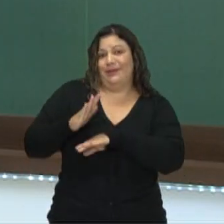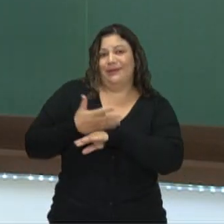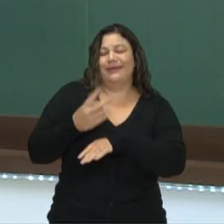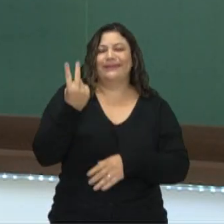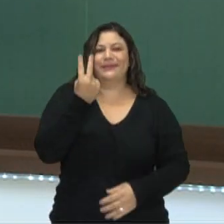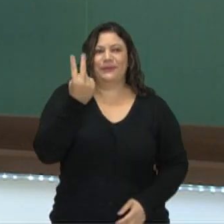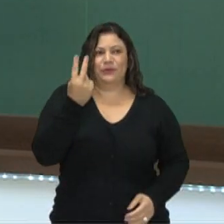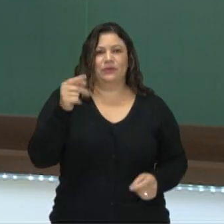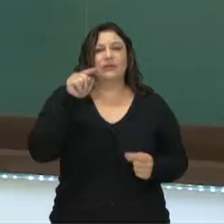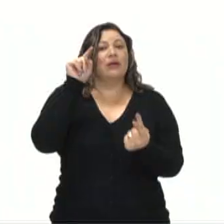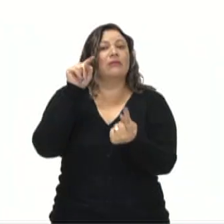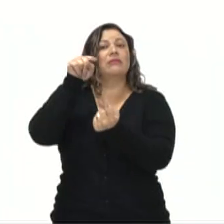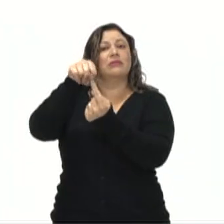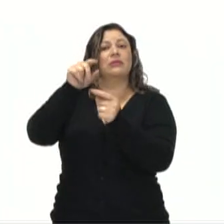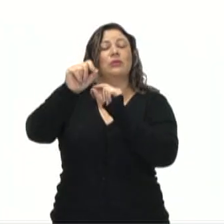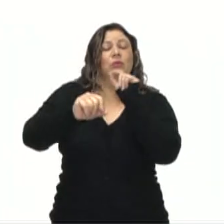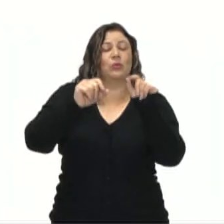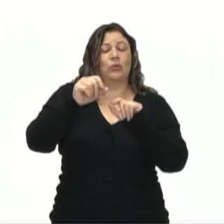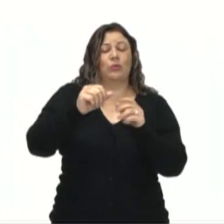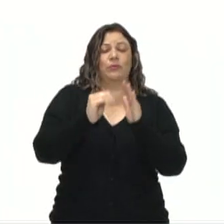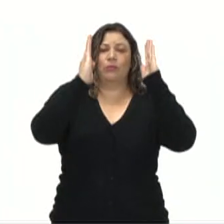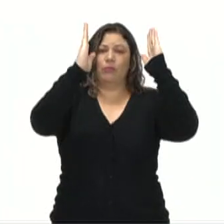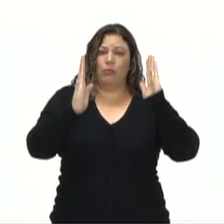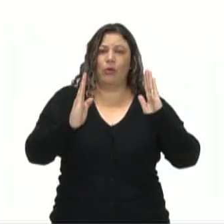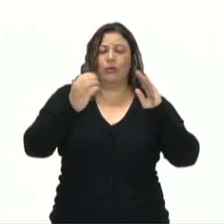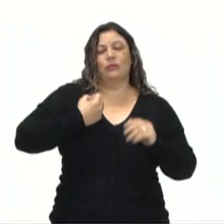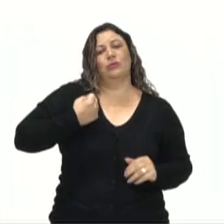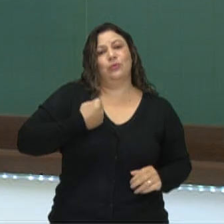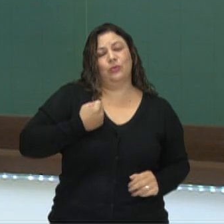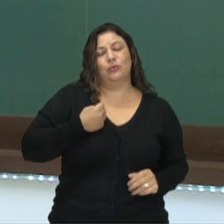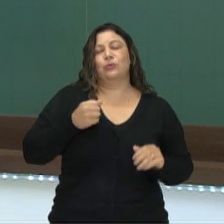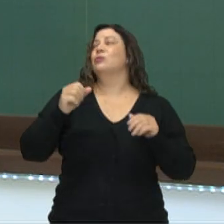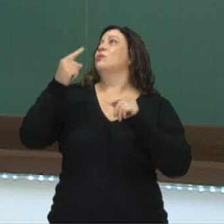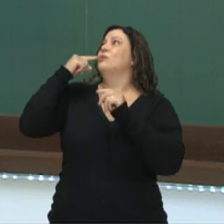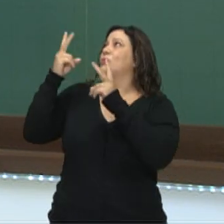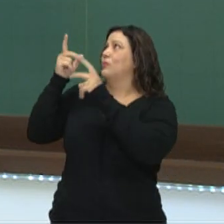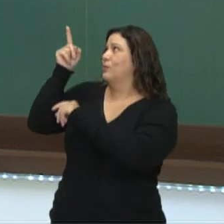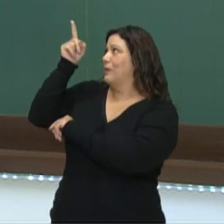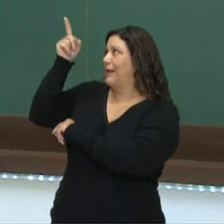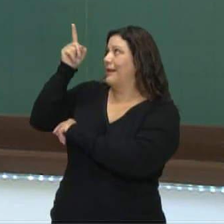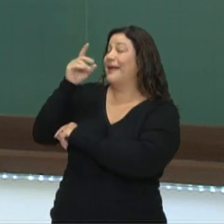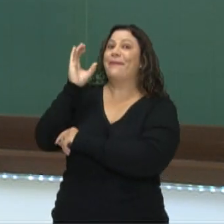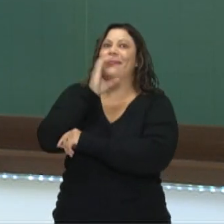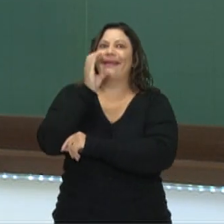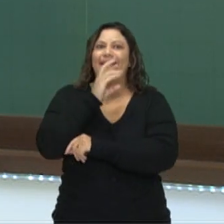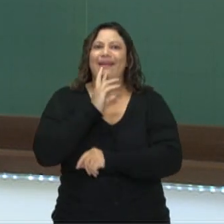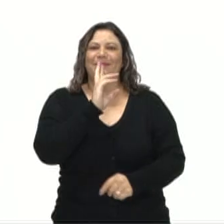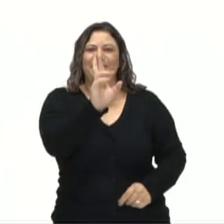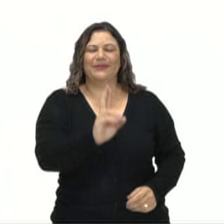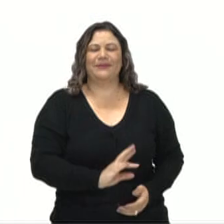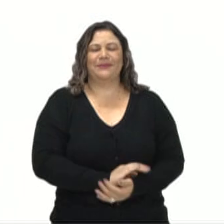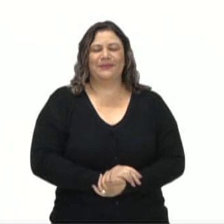Agora vocês vão determinar o módulo desses números que eu acabei de colocar aqui. Vamos lá, bem rapidinho, respondam para mim.